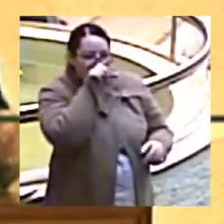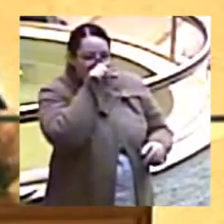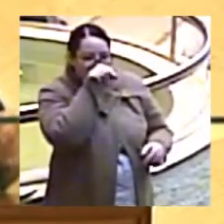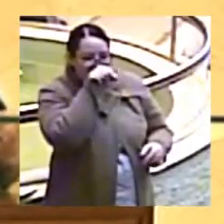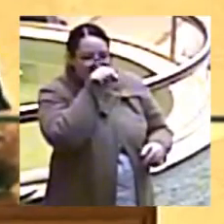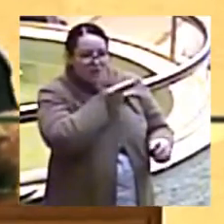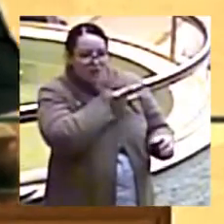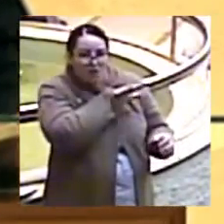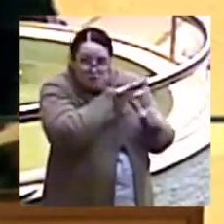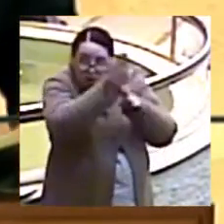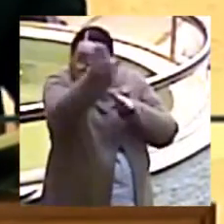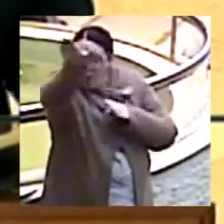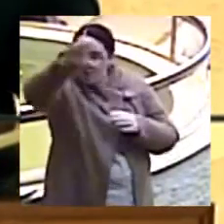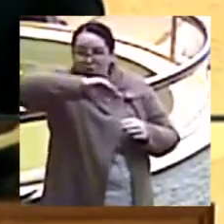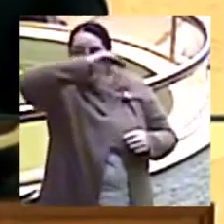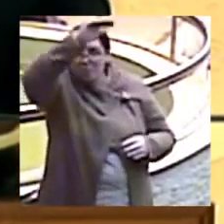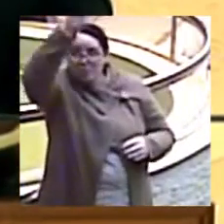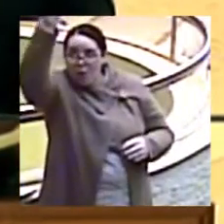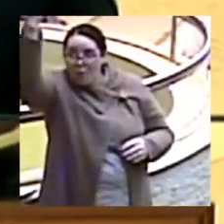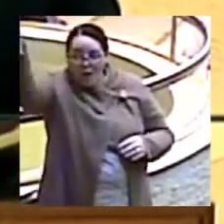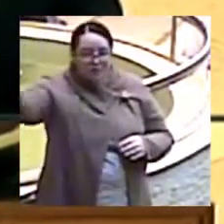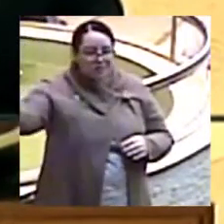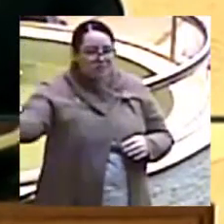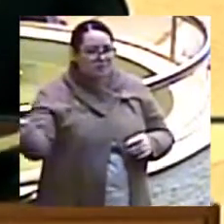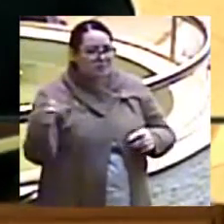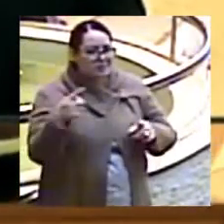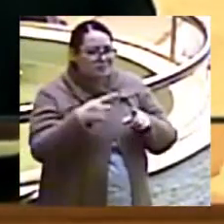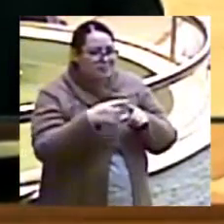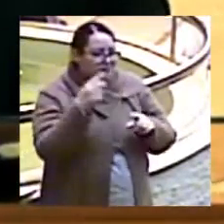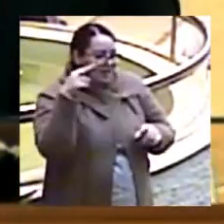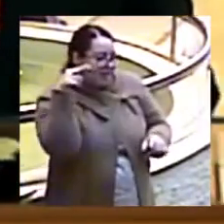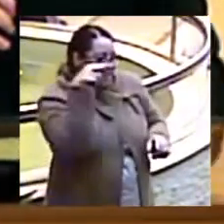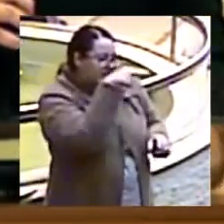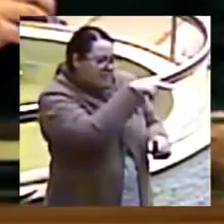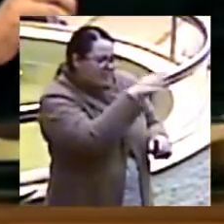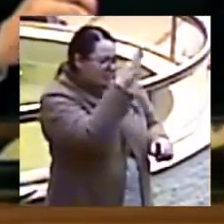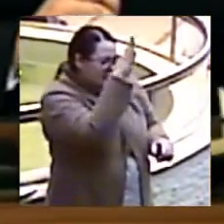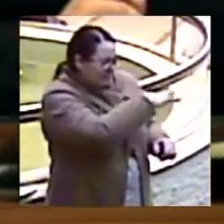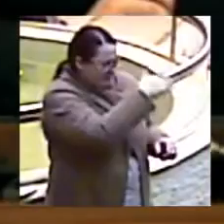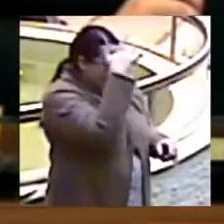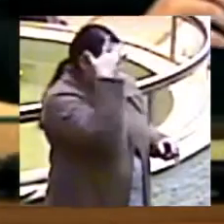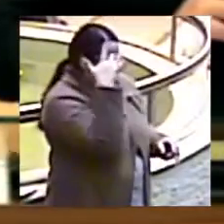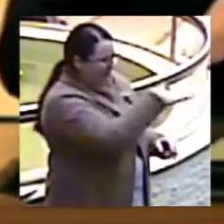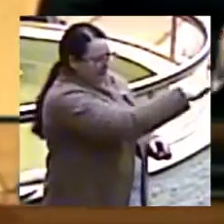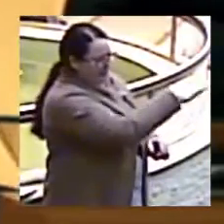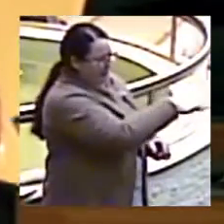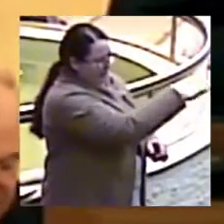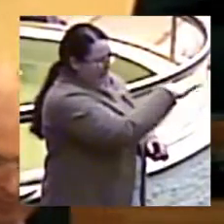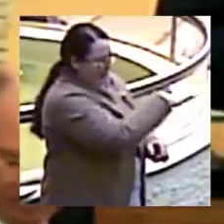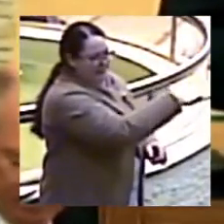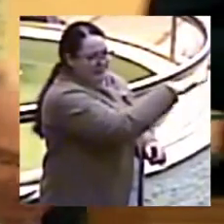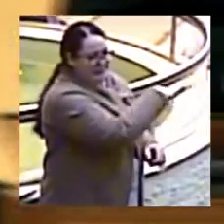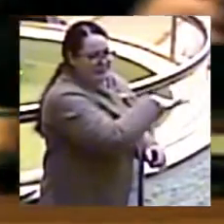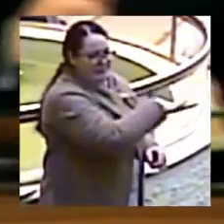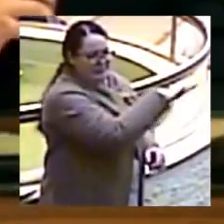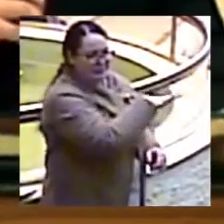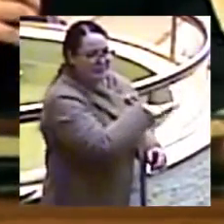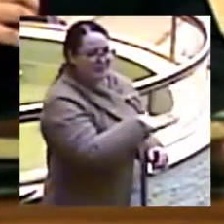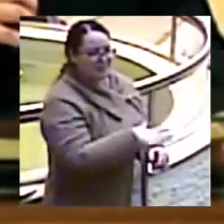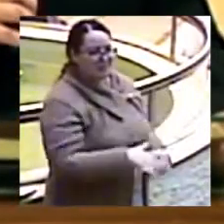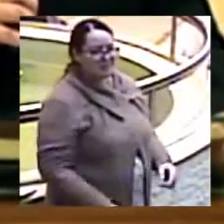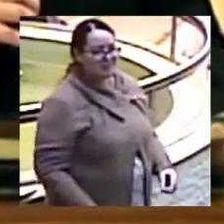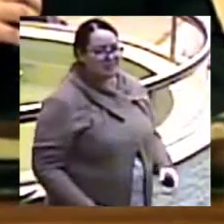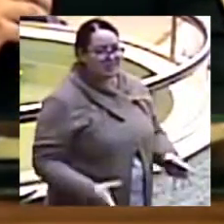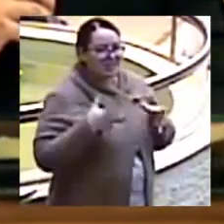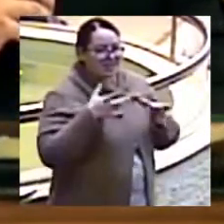Porque eis aí os ímpios, armam o arco, dispõem a sua flecha na